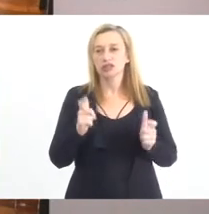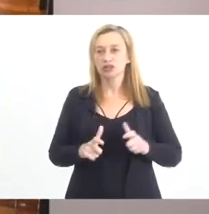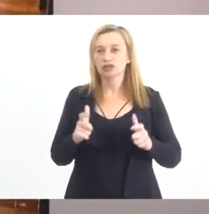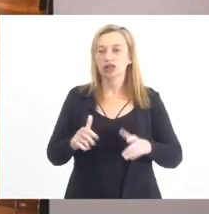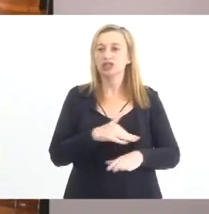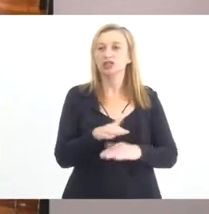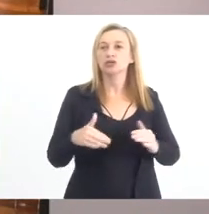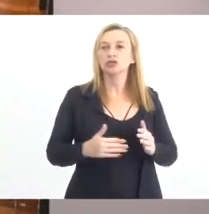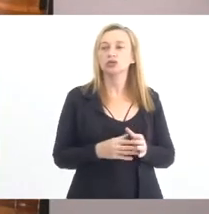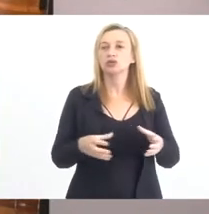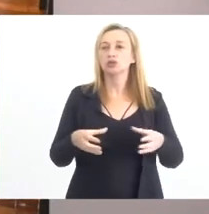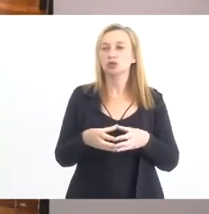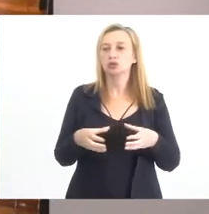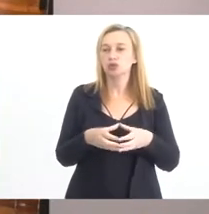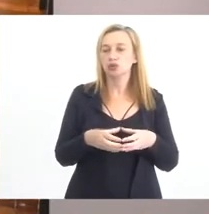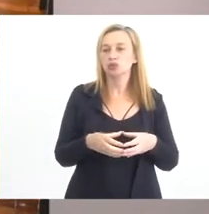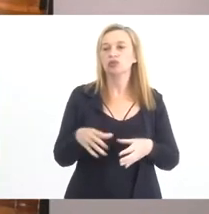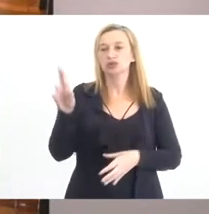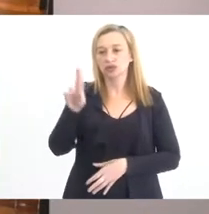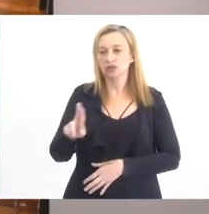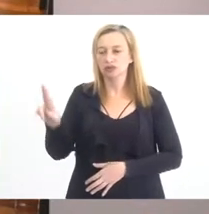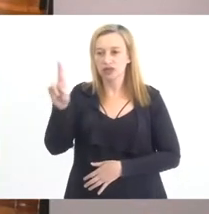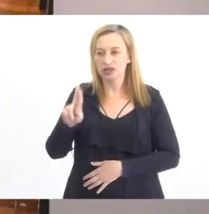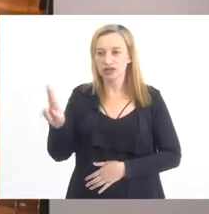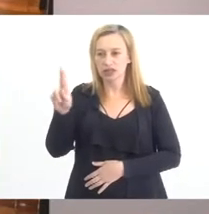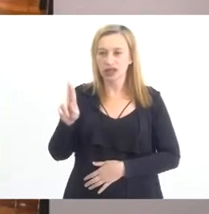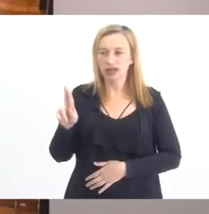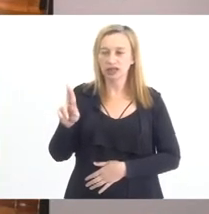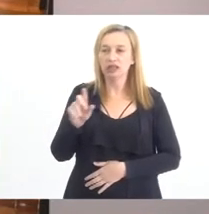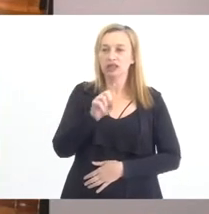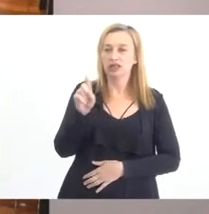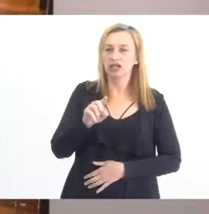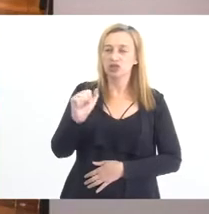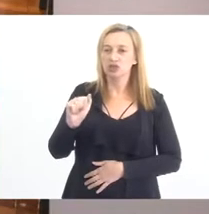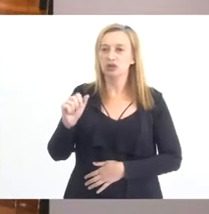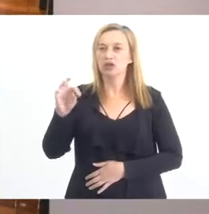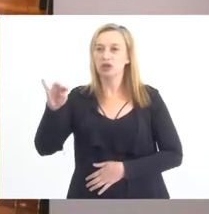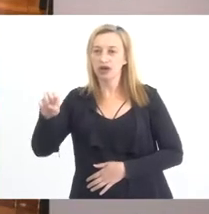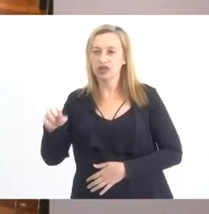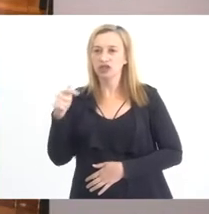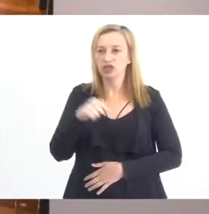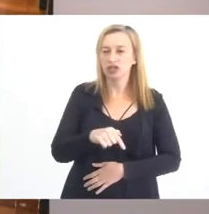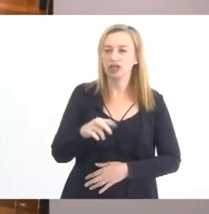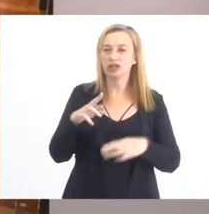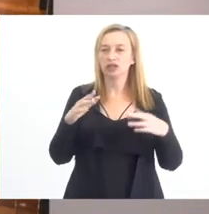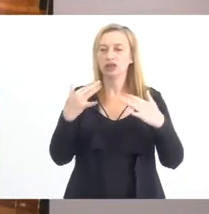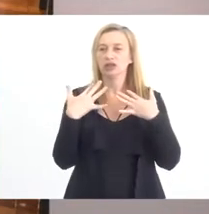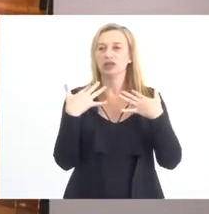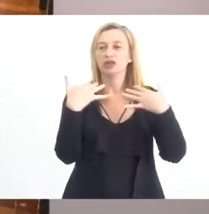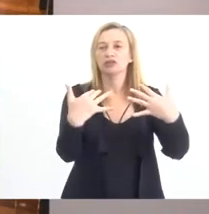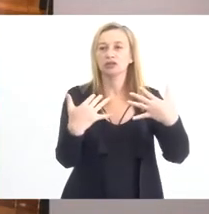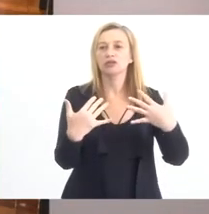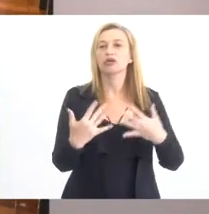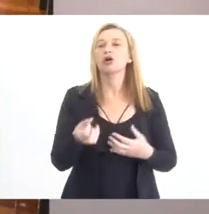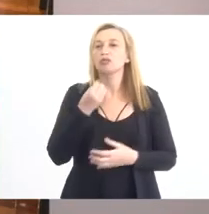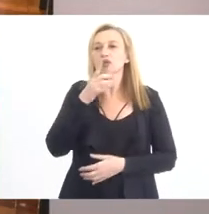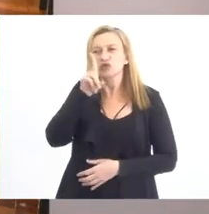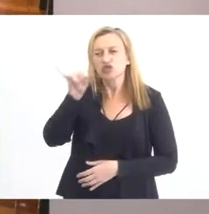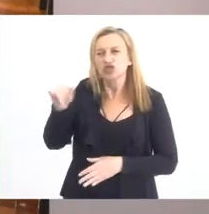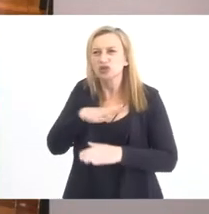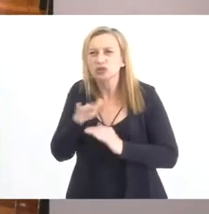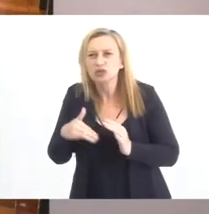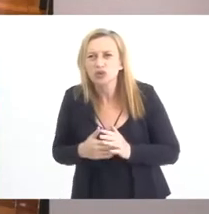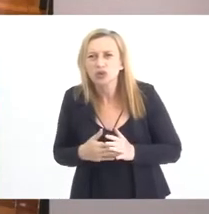toda a comunidade da UESO, de toda a comunidade da Zona Oeste, aqui na nossa audiência pública. Bom dia a todos, bom dia. Andrew,